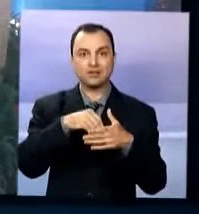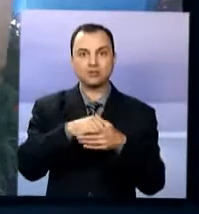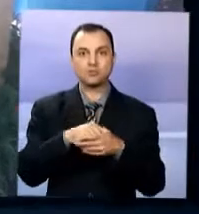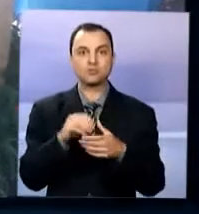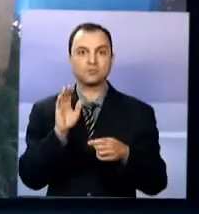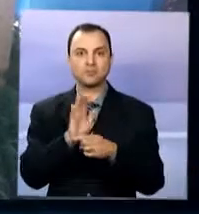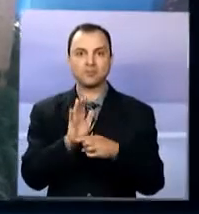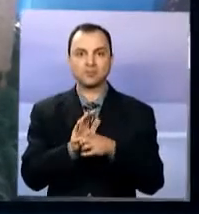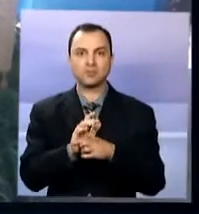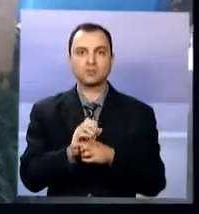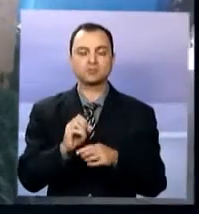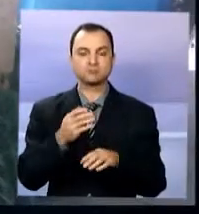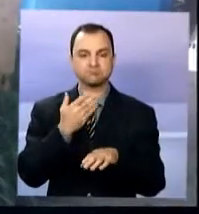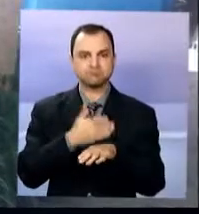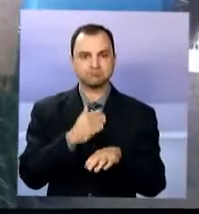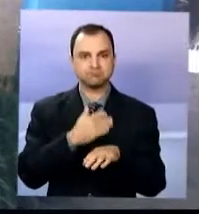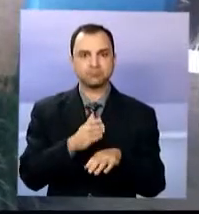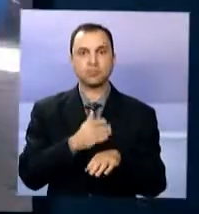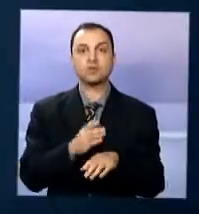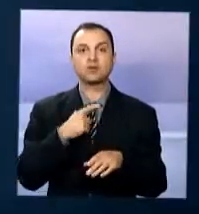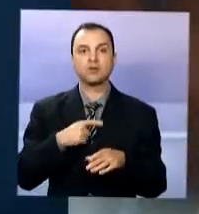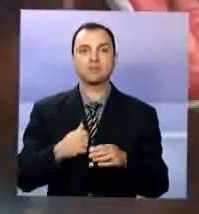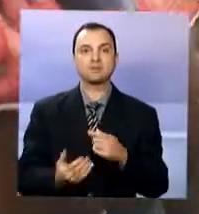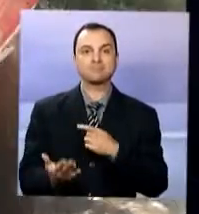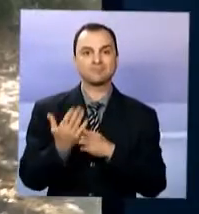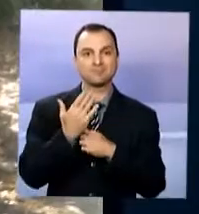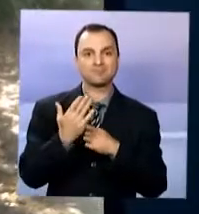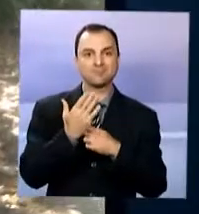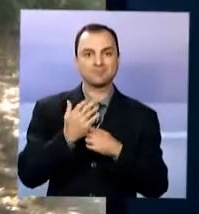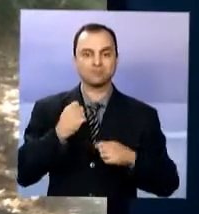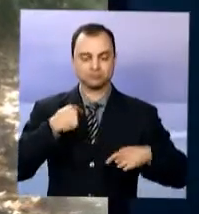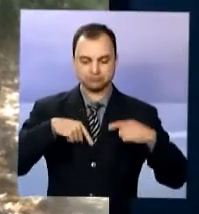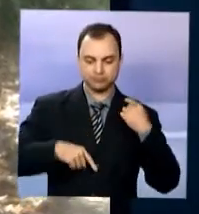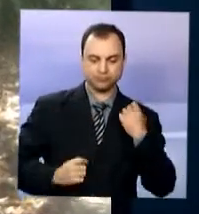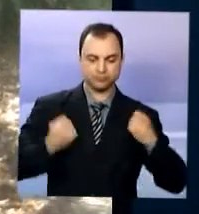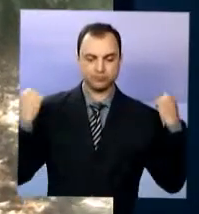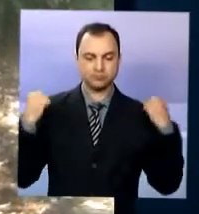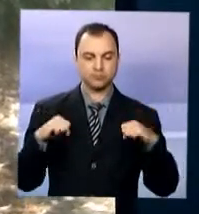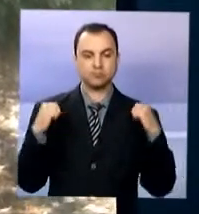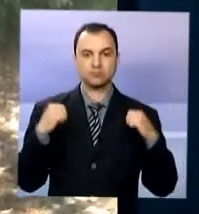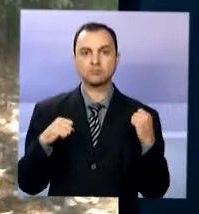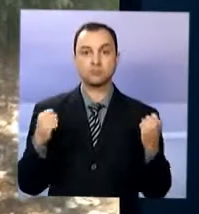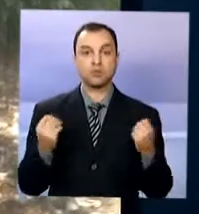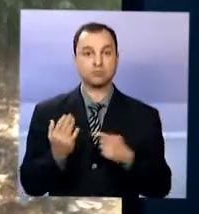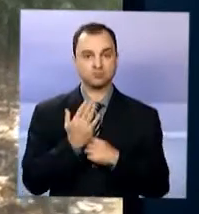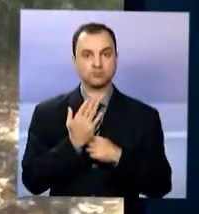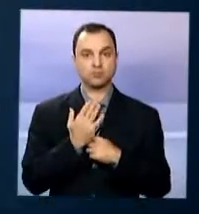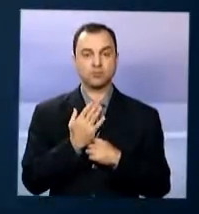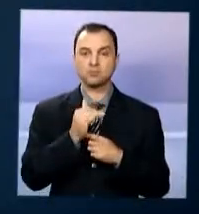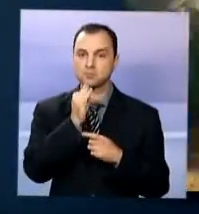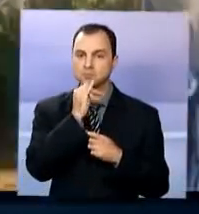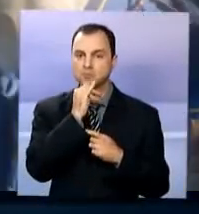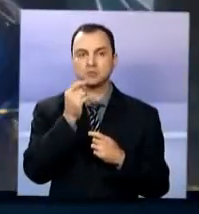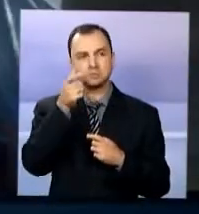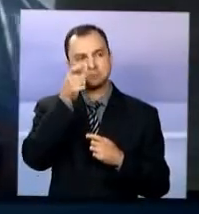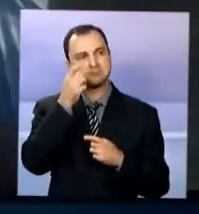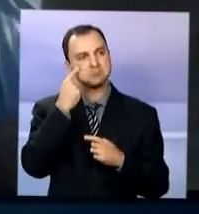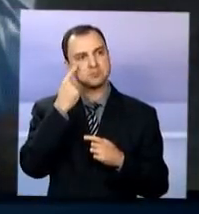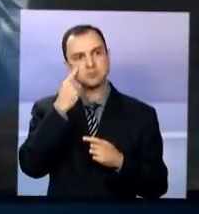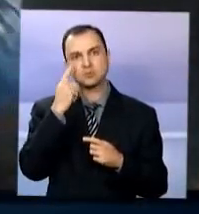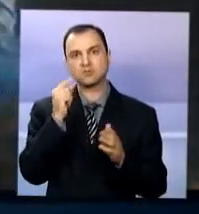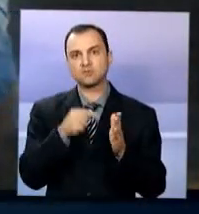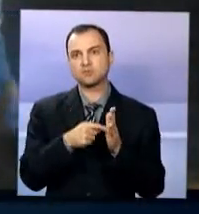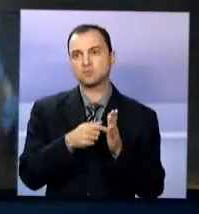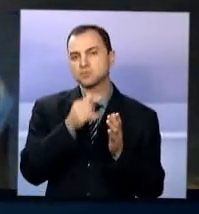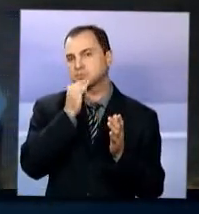de uma abordagem interdisciplinar para ter uma reabilitação neuropsicomotora a partir de um ponto de vista para